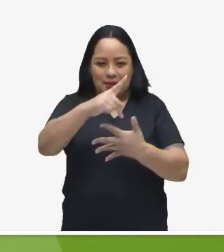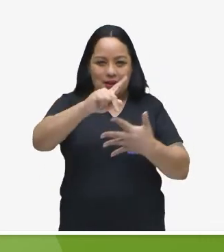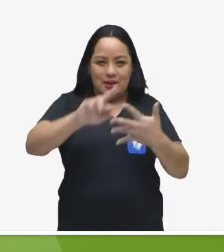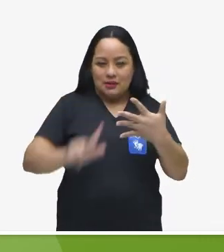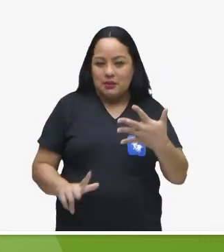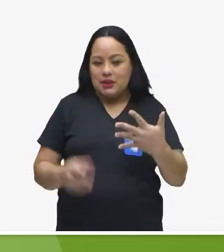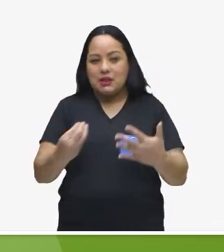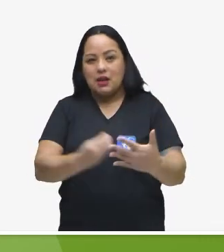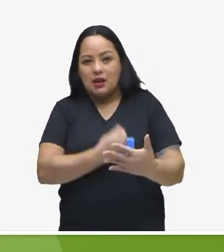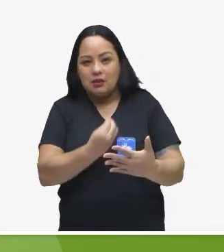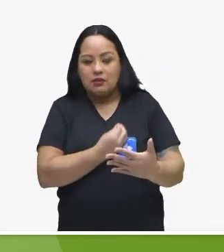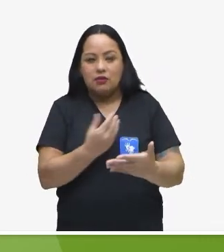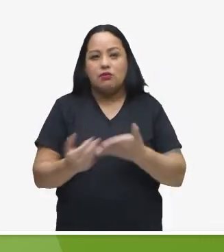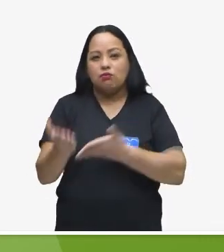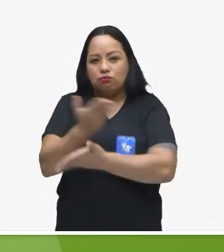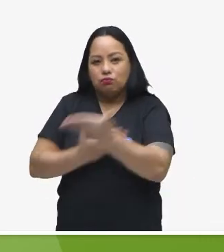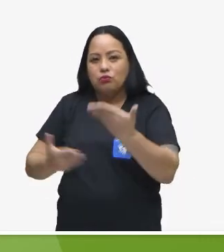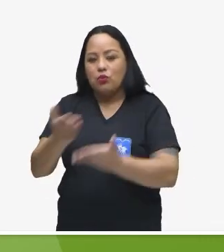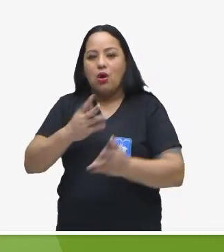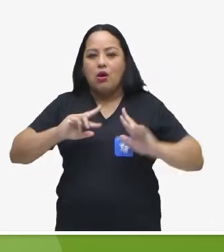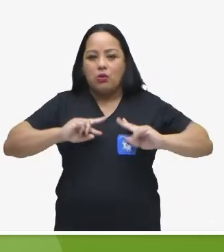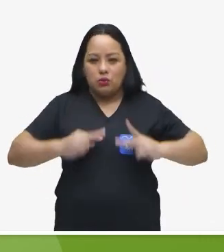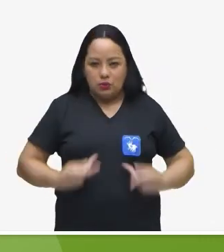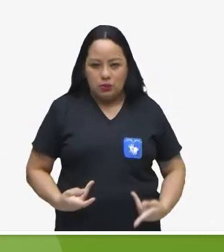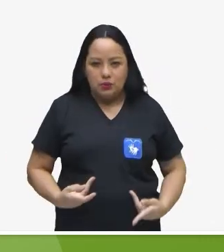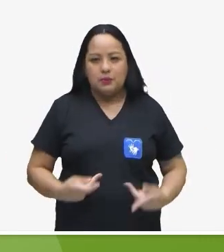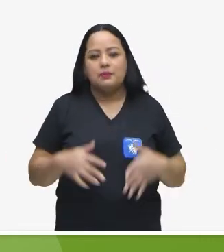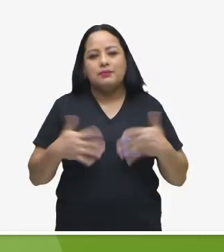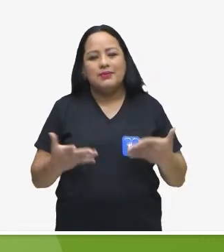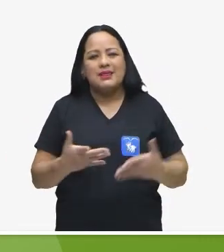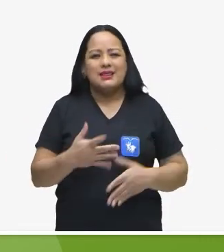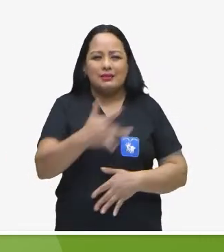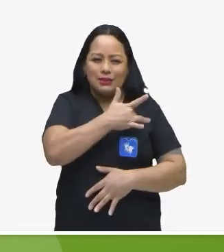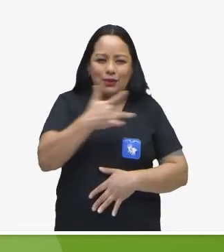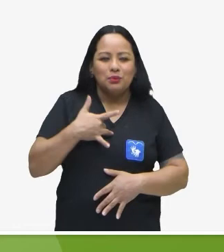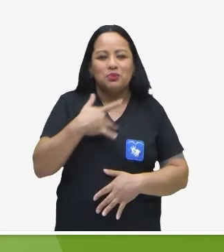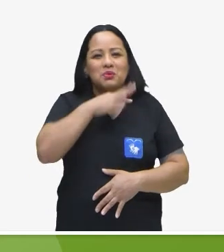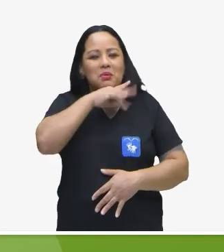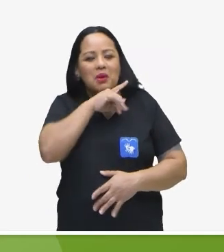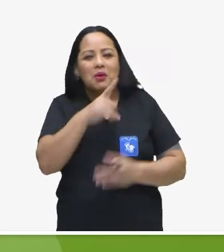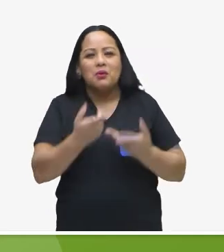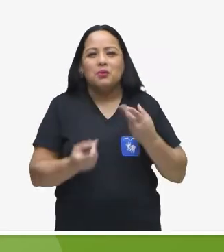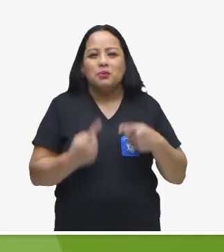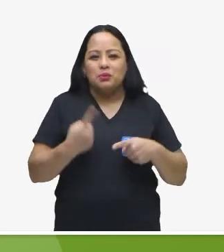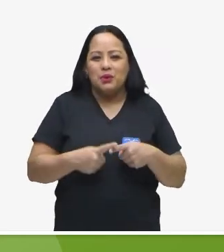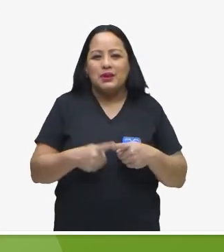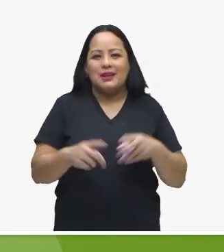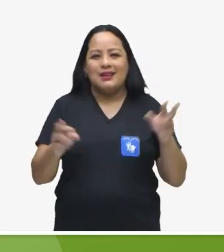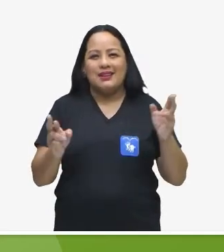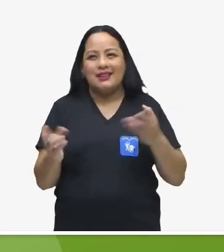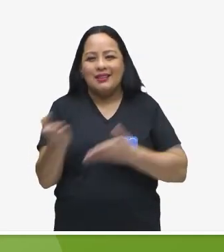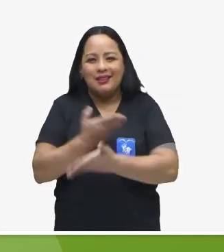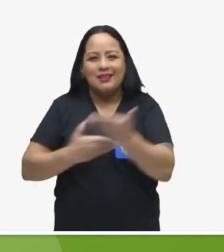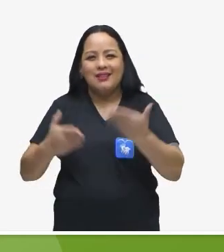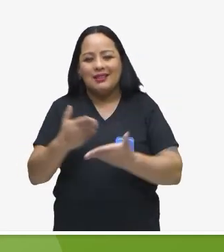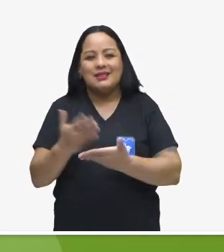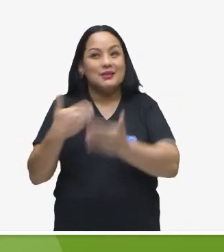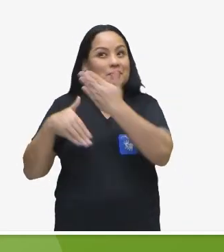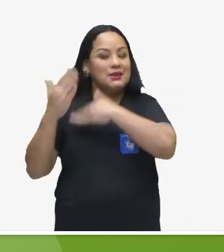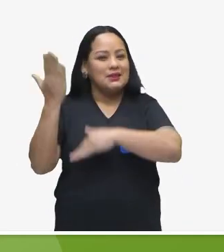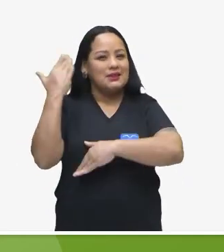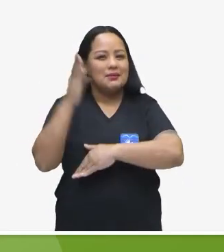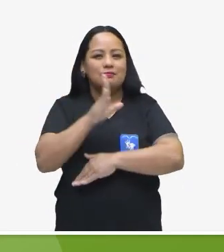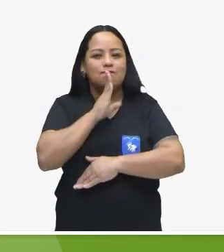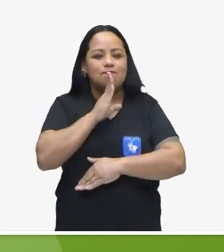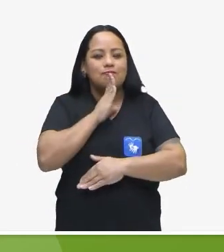vivem associadas com o ser humano, né? Mesmo que cause prejuízo, que vai naquelas relações ecológicas que a gente viu na aula anterior, né?